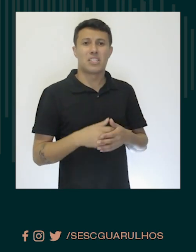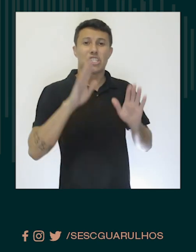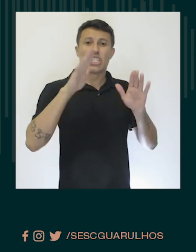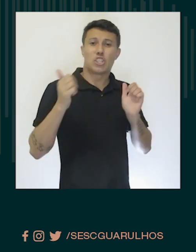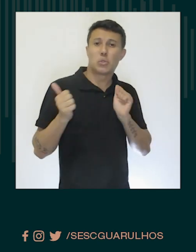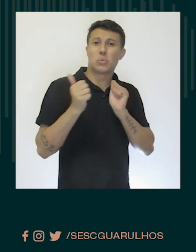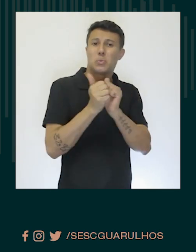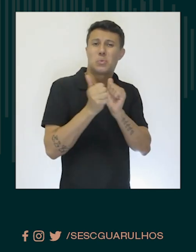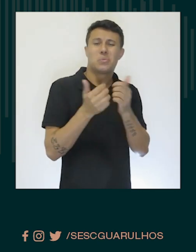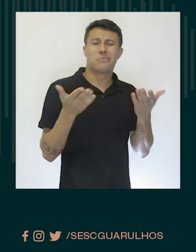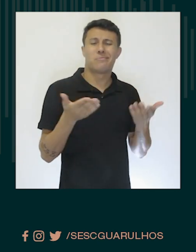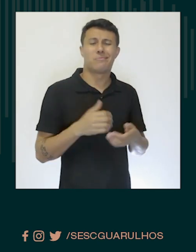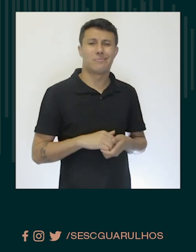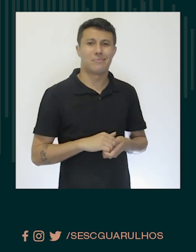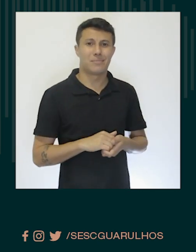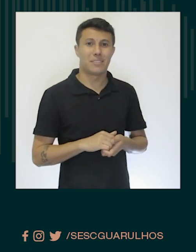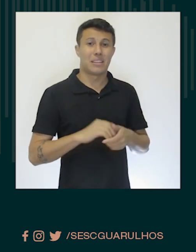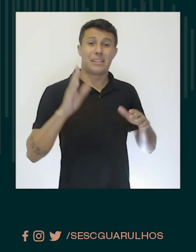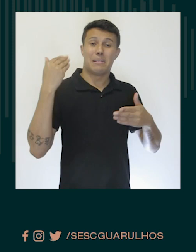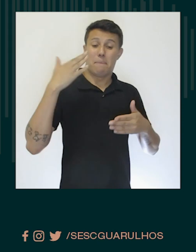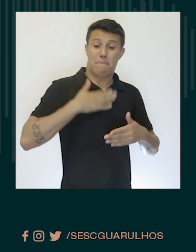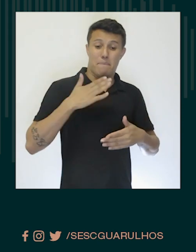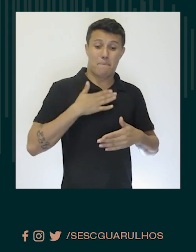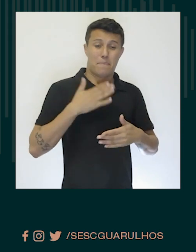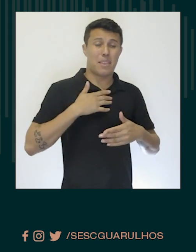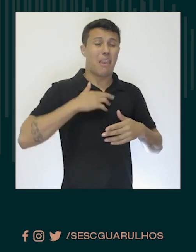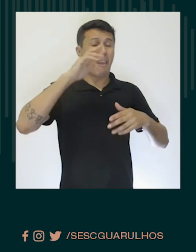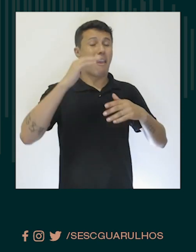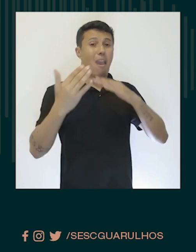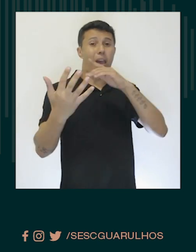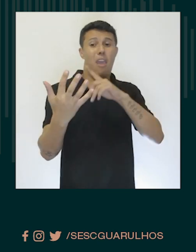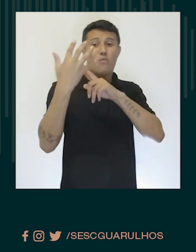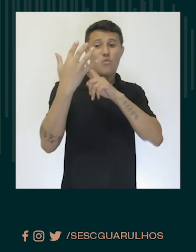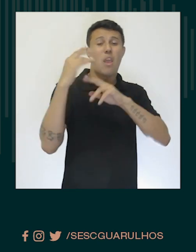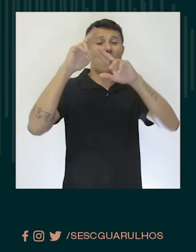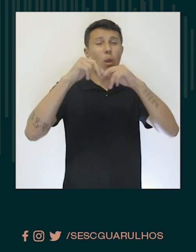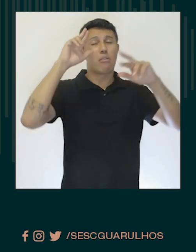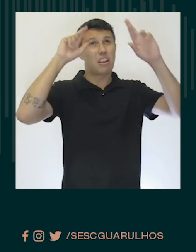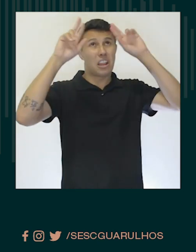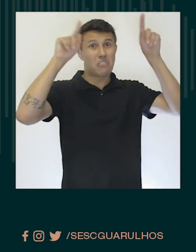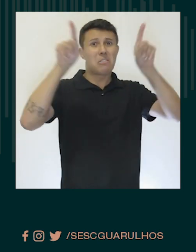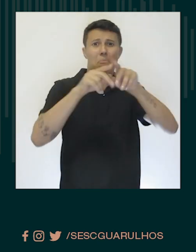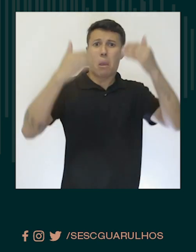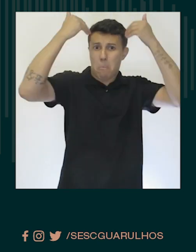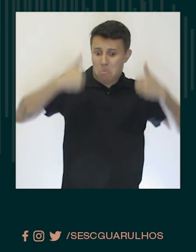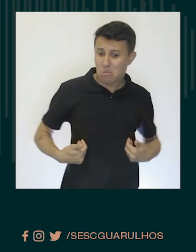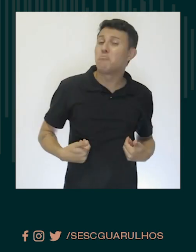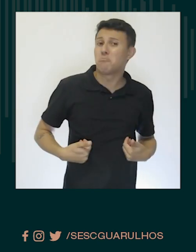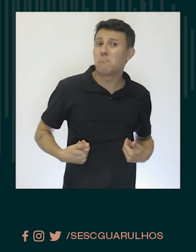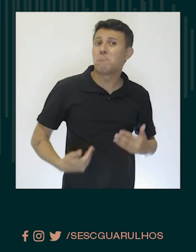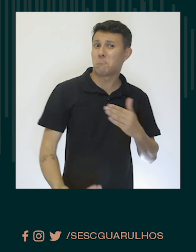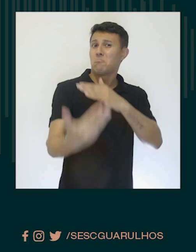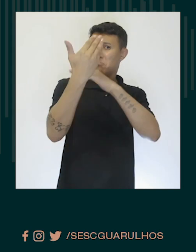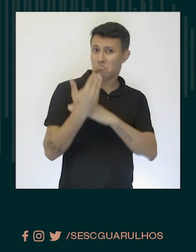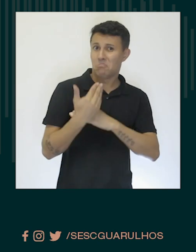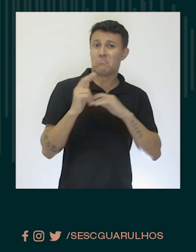da minha existência como criativo, até mesmo como pessoa, tá ligado? Então. Que estão rolando hoje aí,